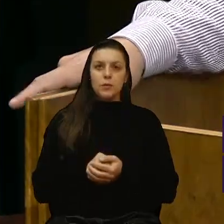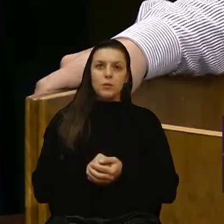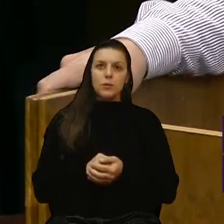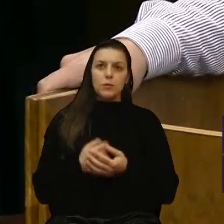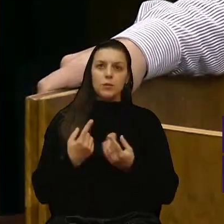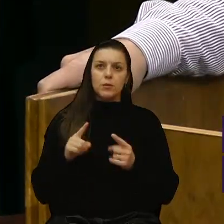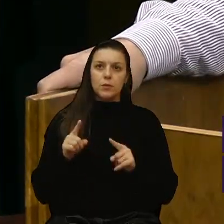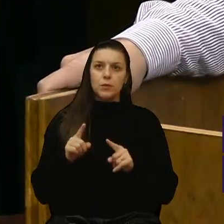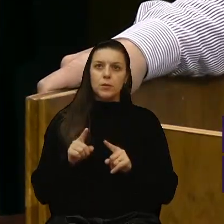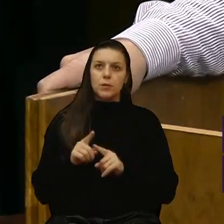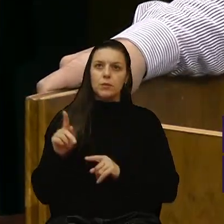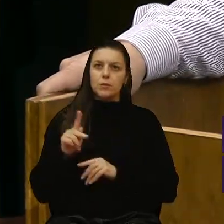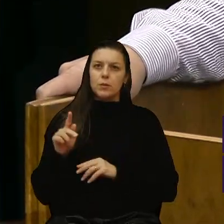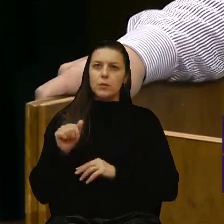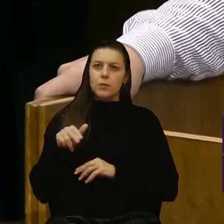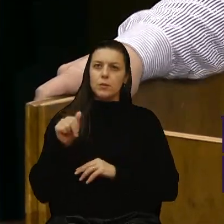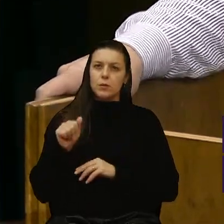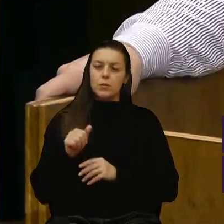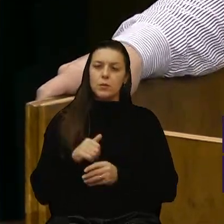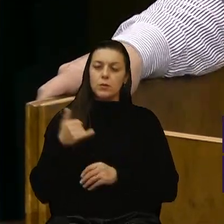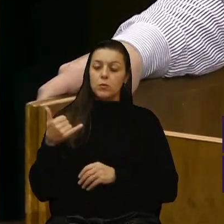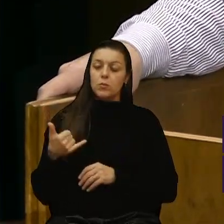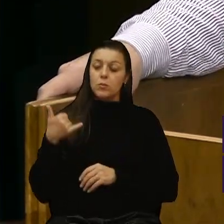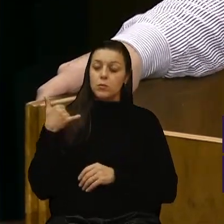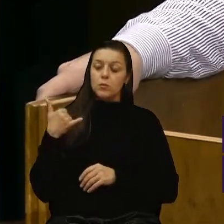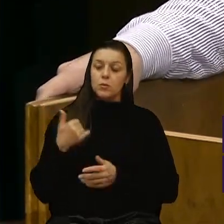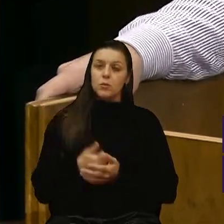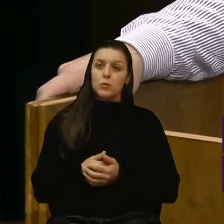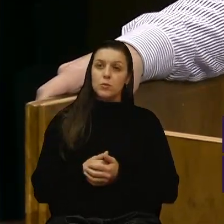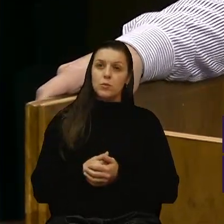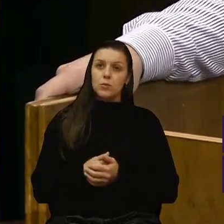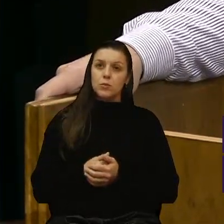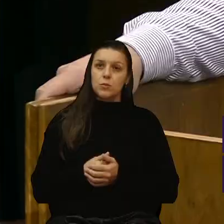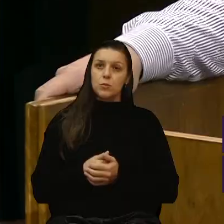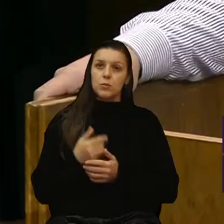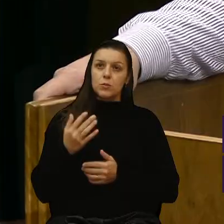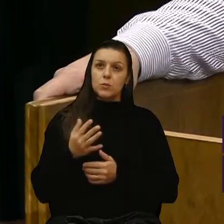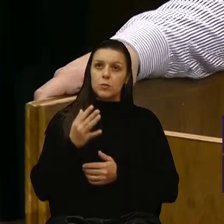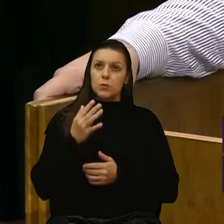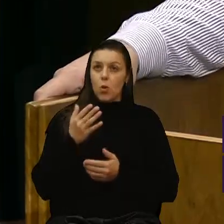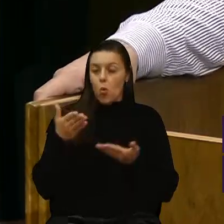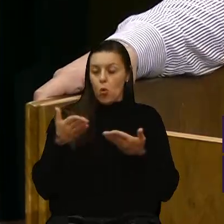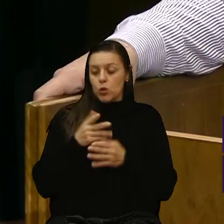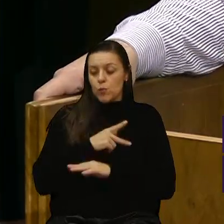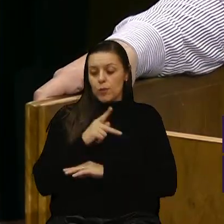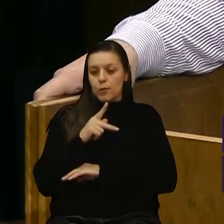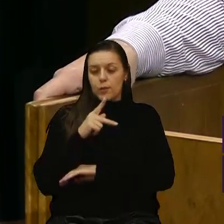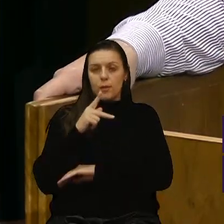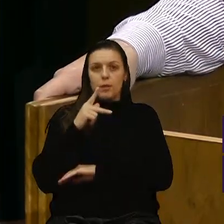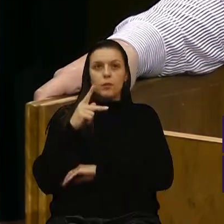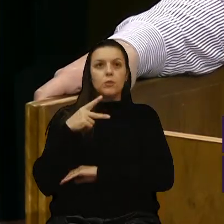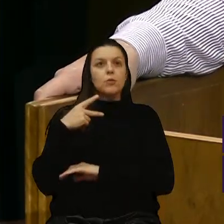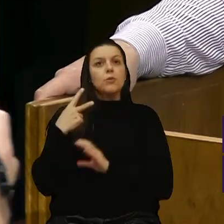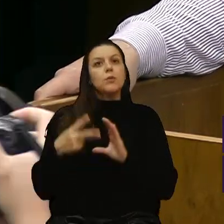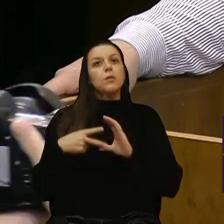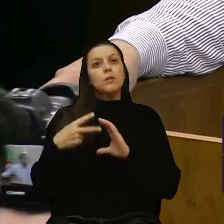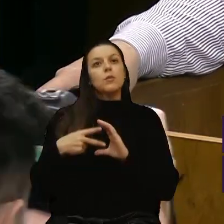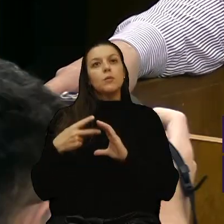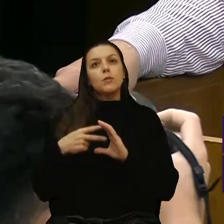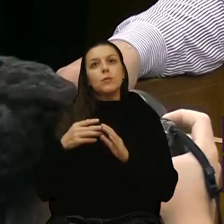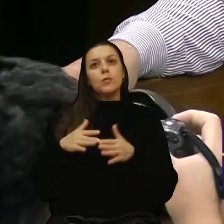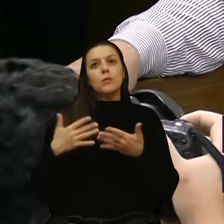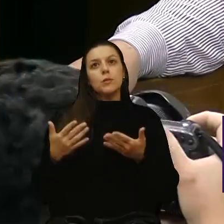Mas, Prof. Ana Camardello, é uma honra estar presidente da Câmara quando esse